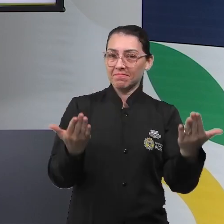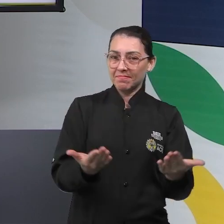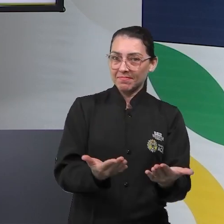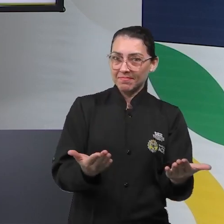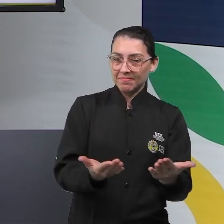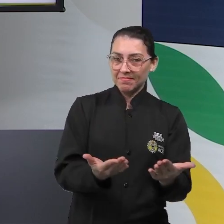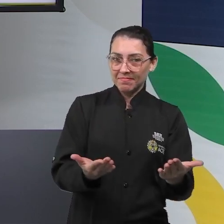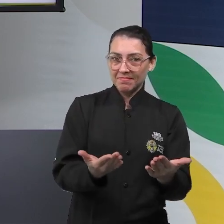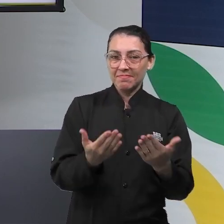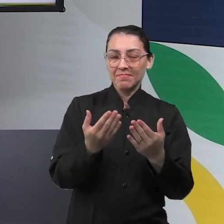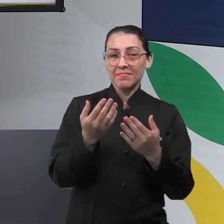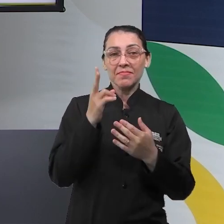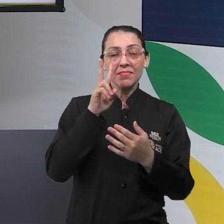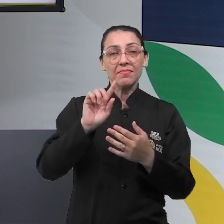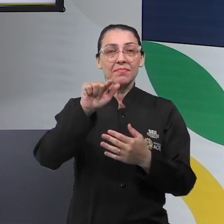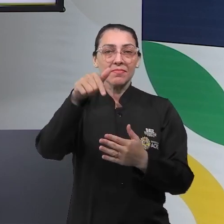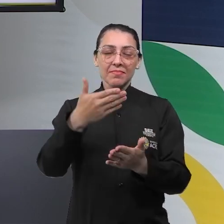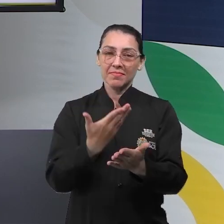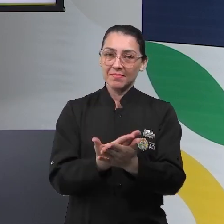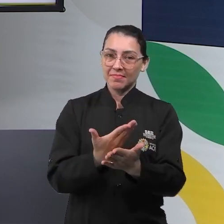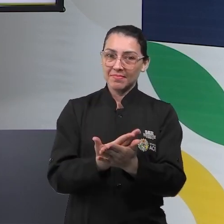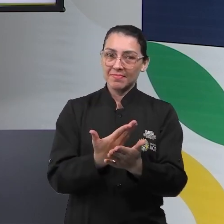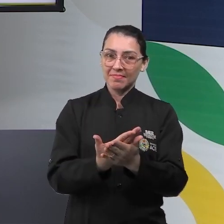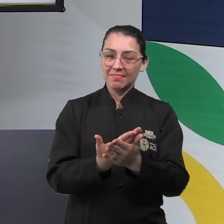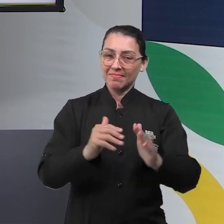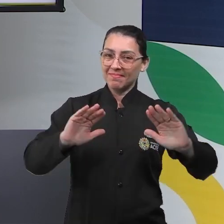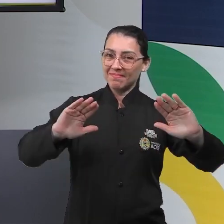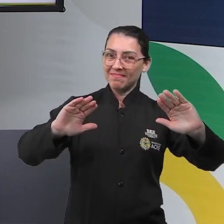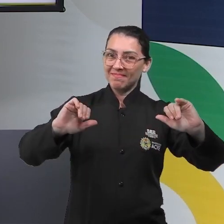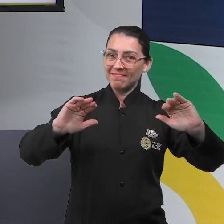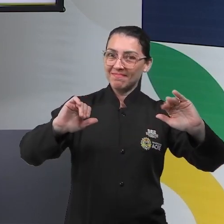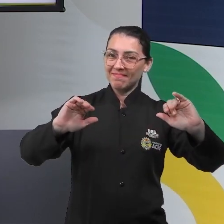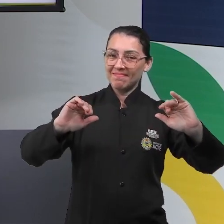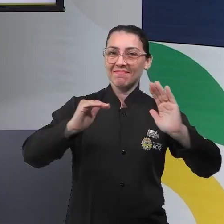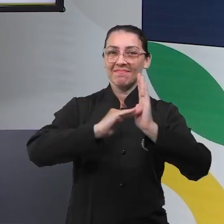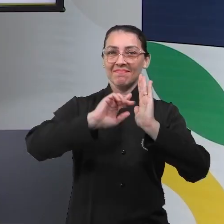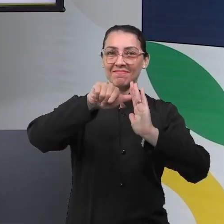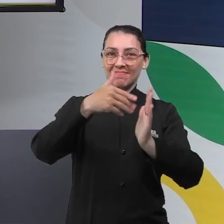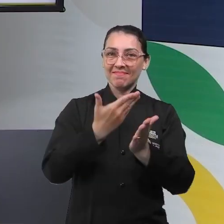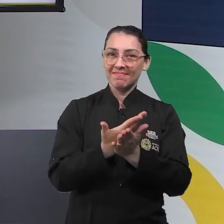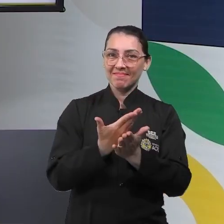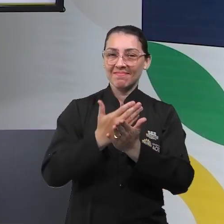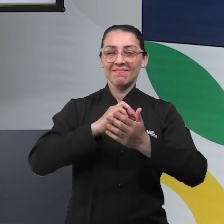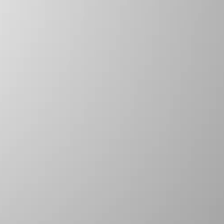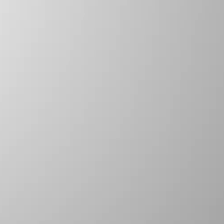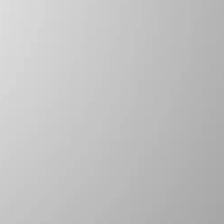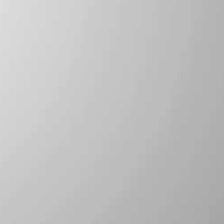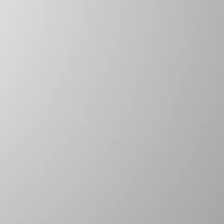hoje. Vejo vocês na próxima aula. Bye, bye. See you next class.